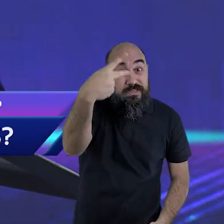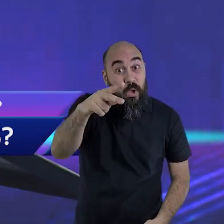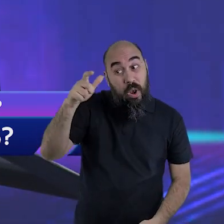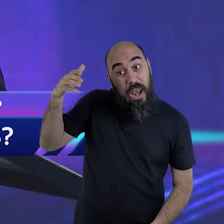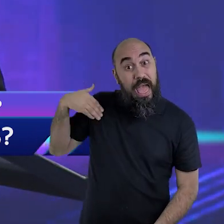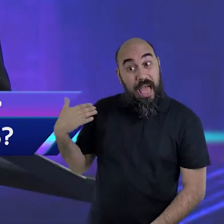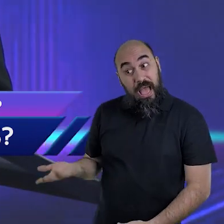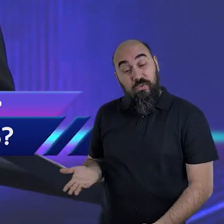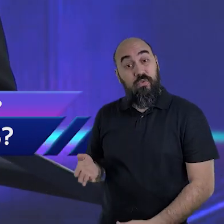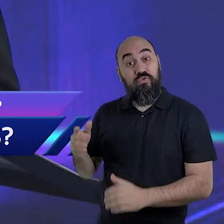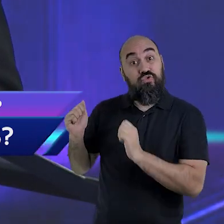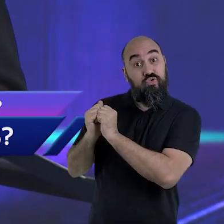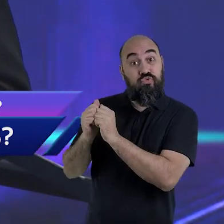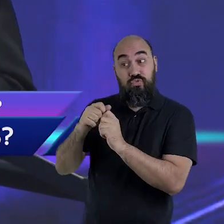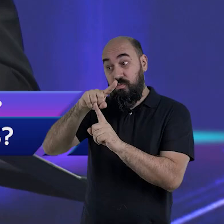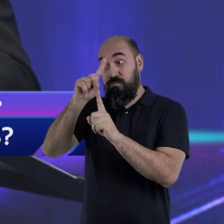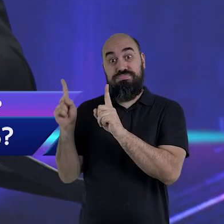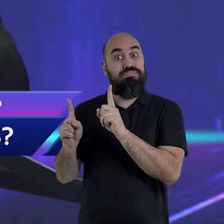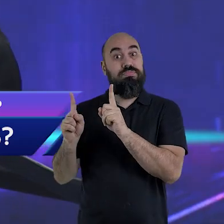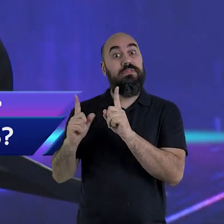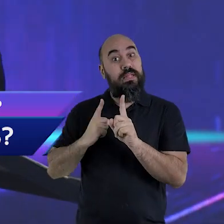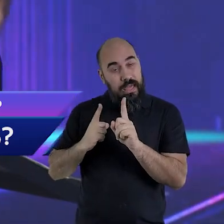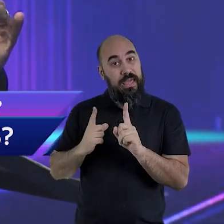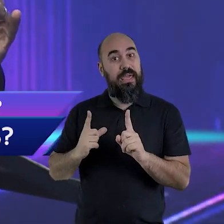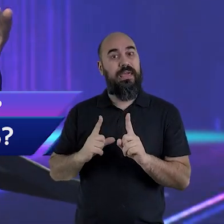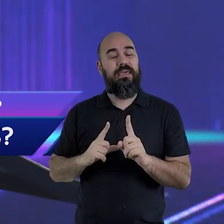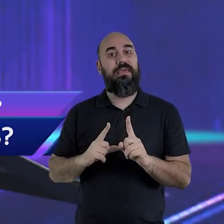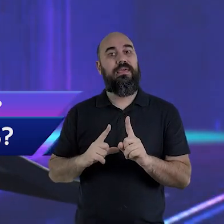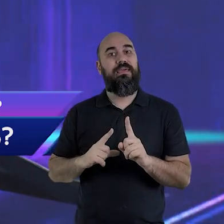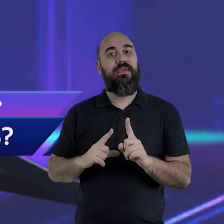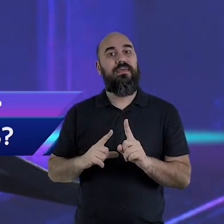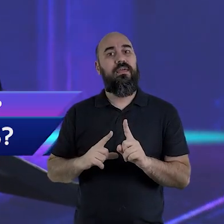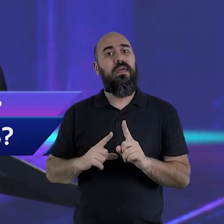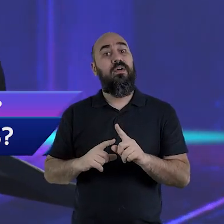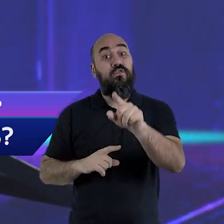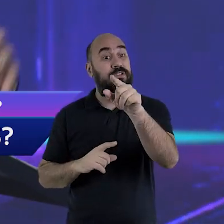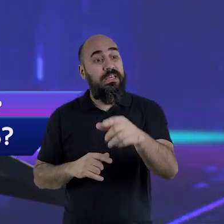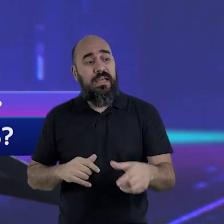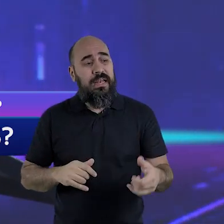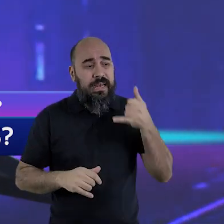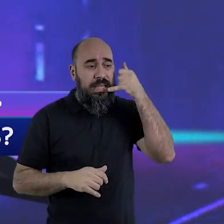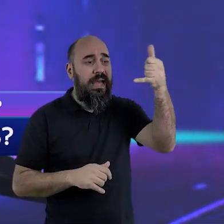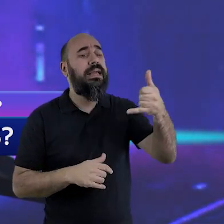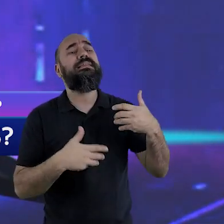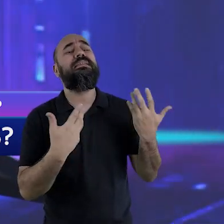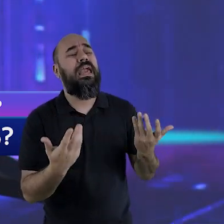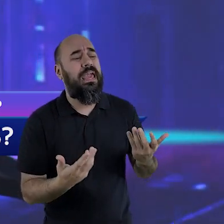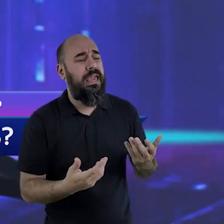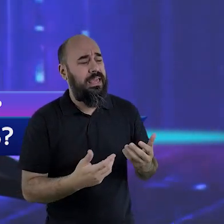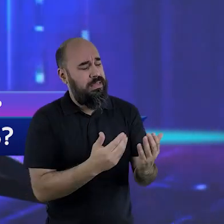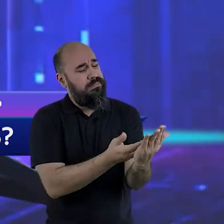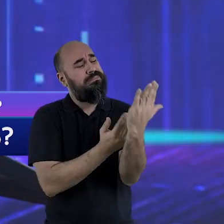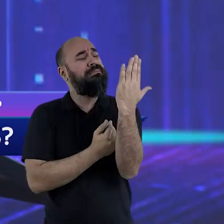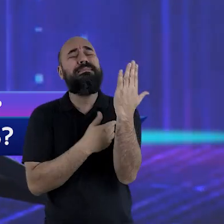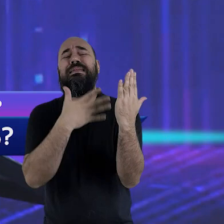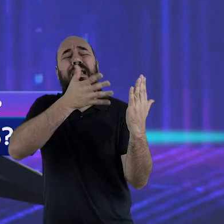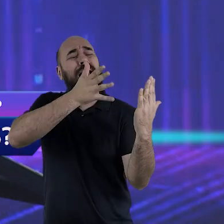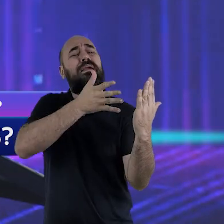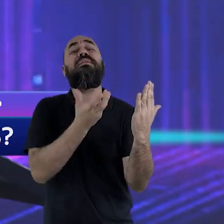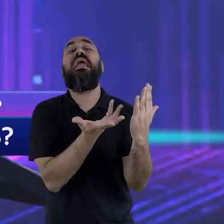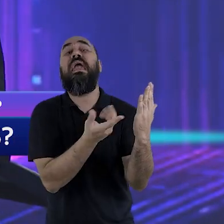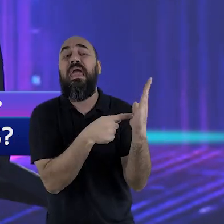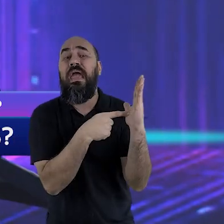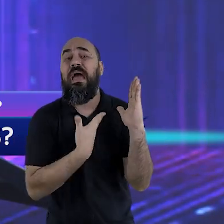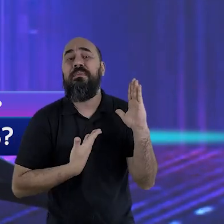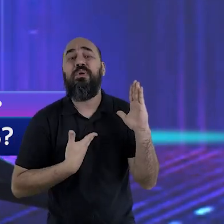da madrugada, sem ter com quem contar, sem ter para quem ligar. A Novo Tempo chegou até